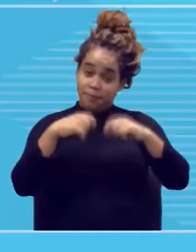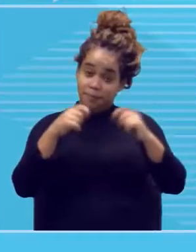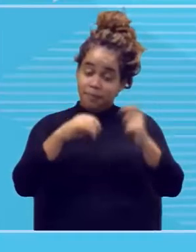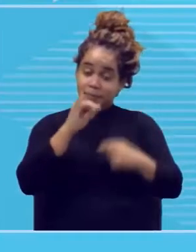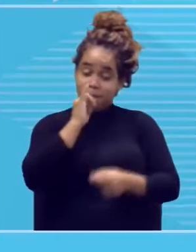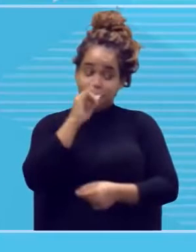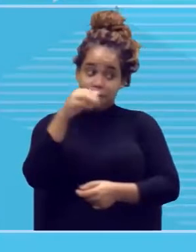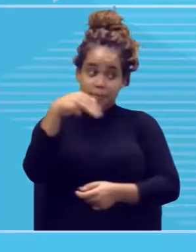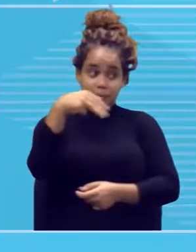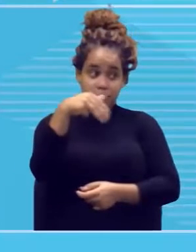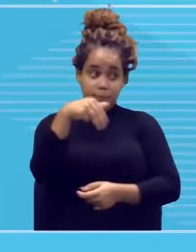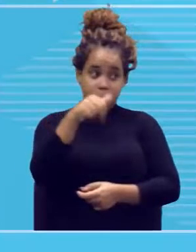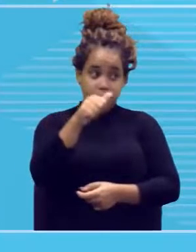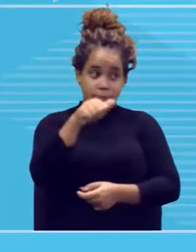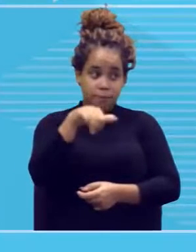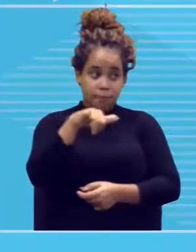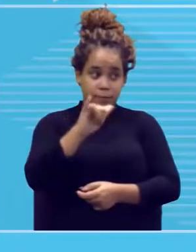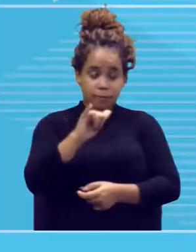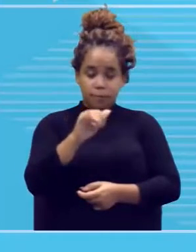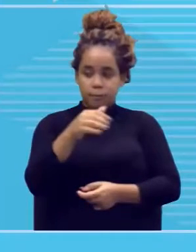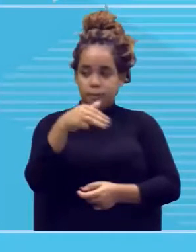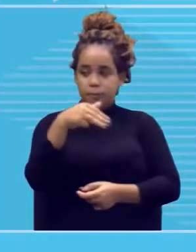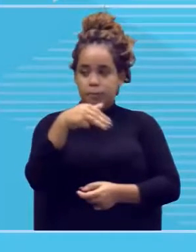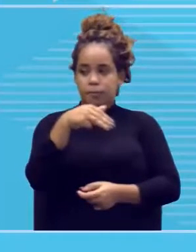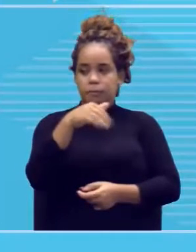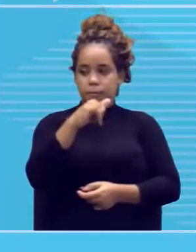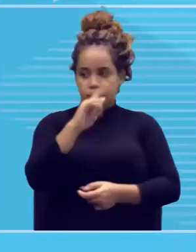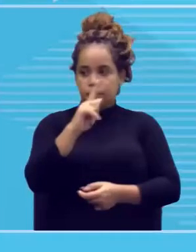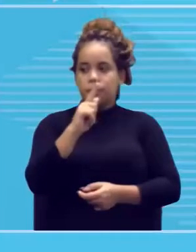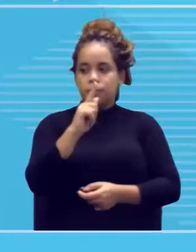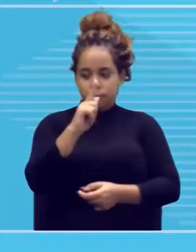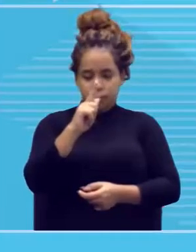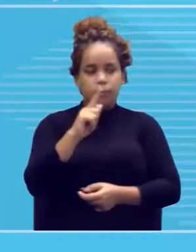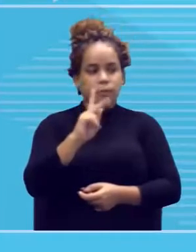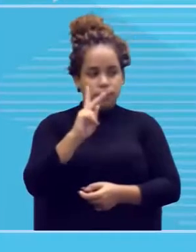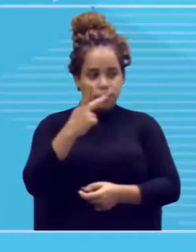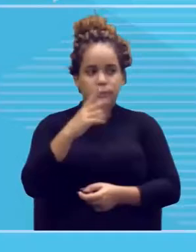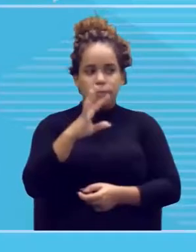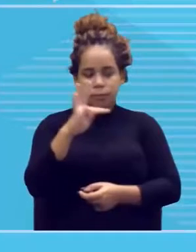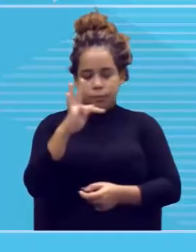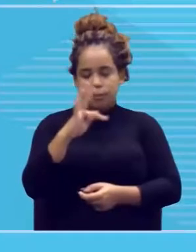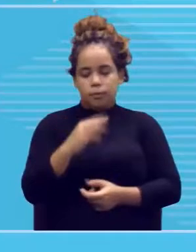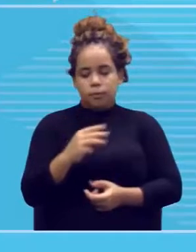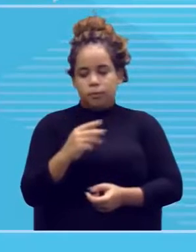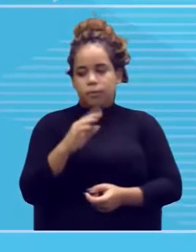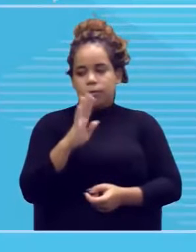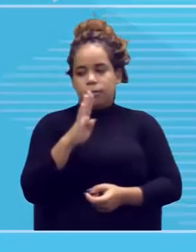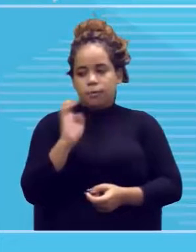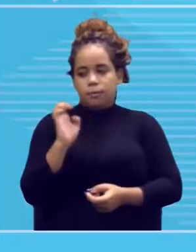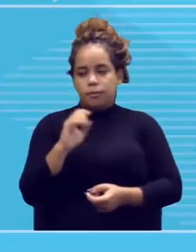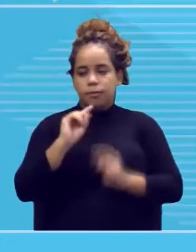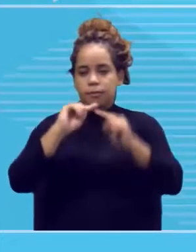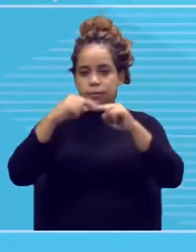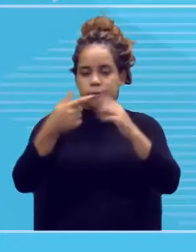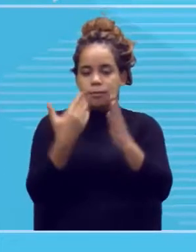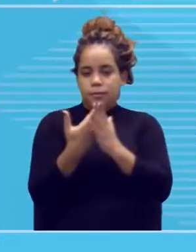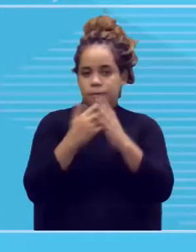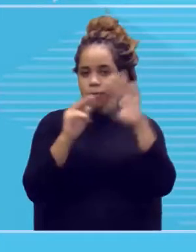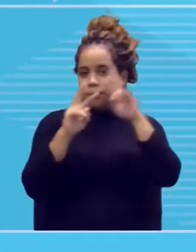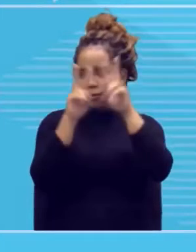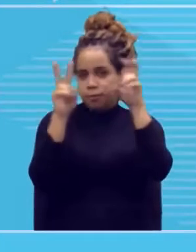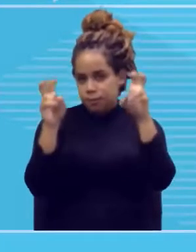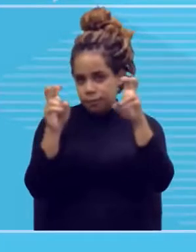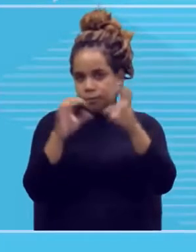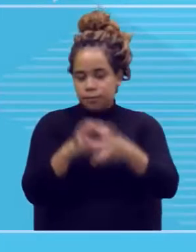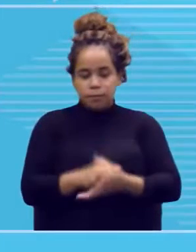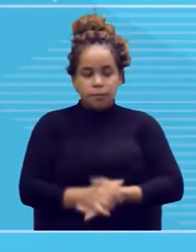Professor qual a diferença já que os dois marcam possibilidade depois ele vai pegar uma aula só sobre isso viu mas a gente